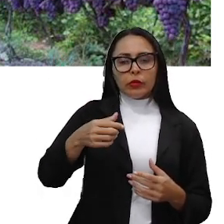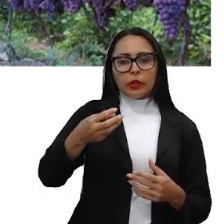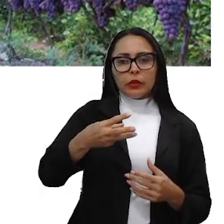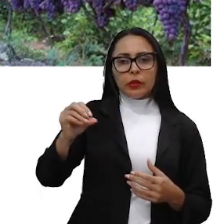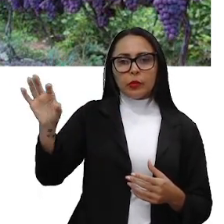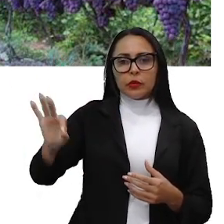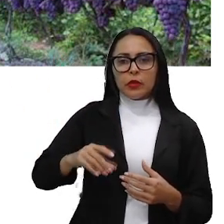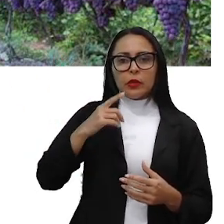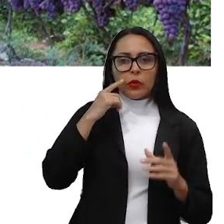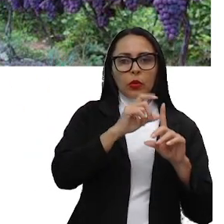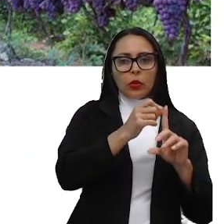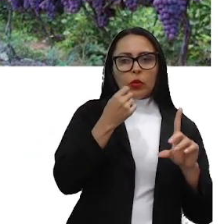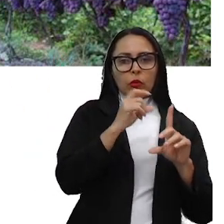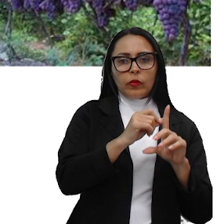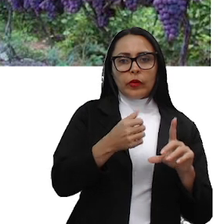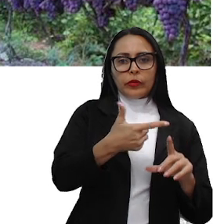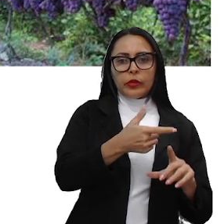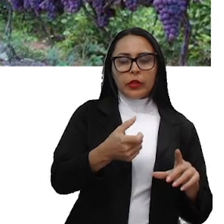39,30%, uva,